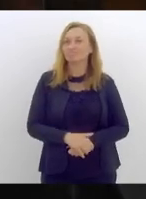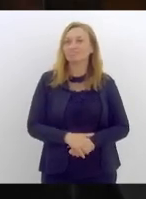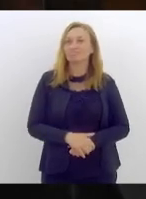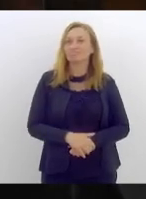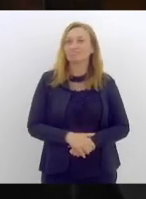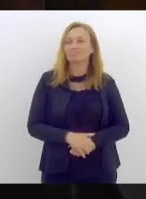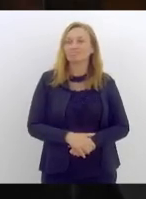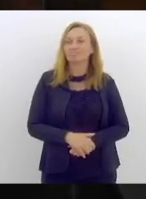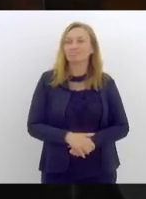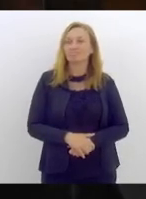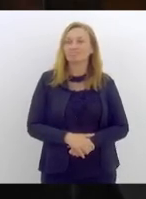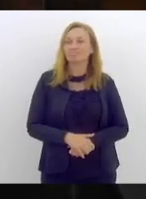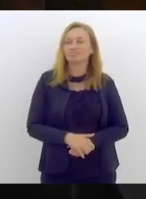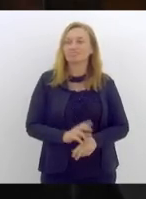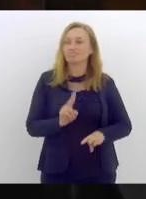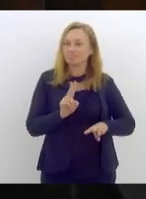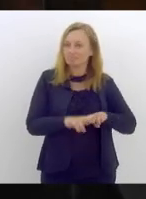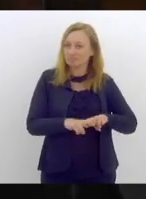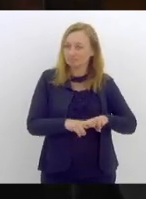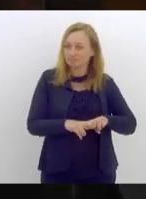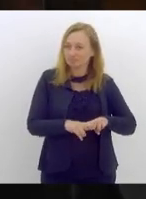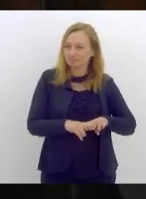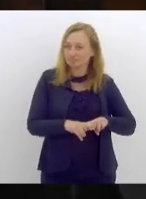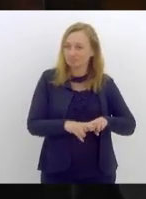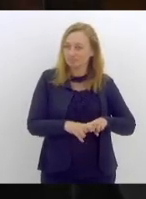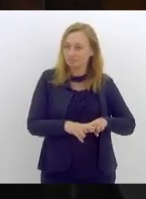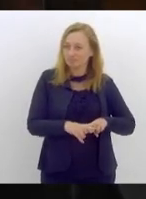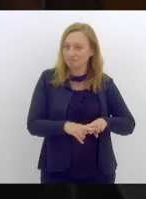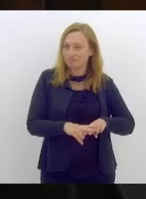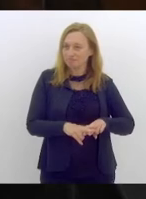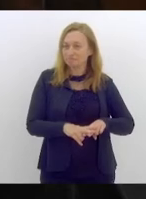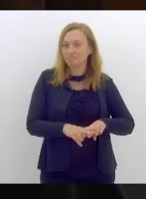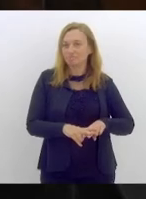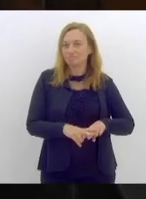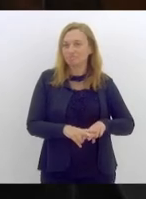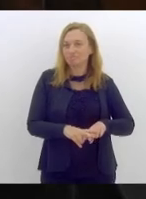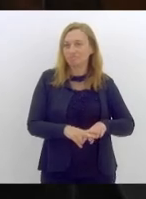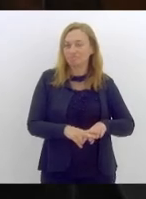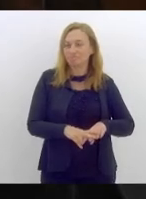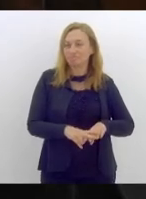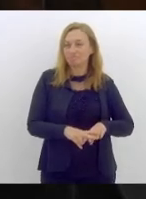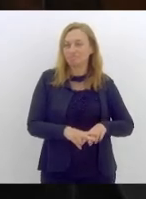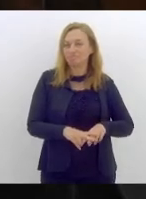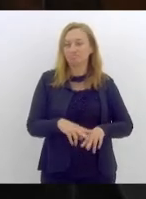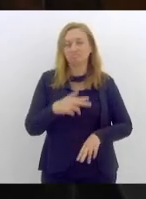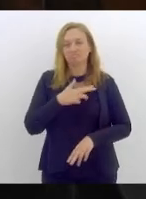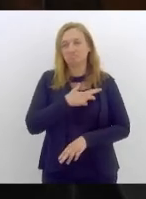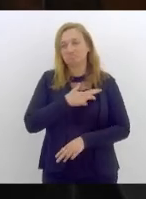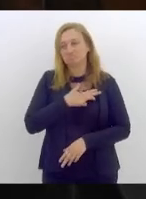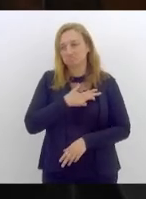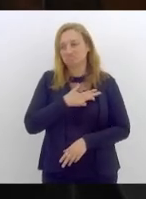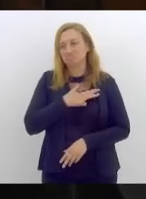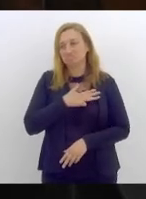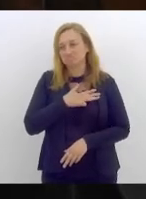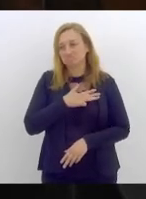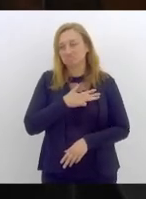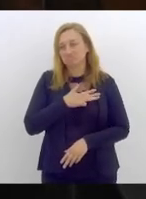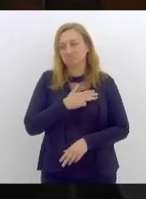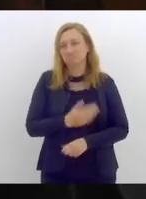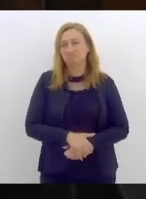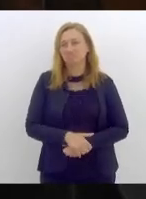sobreveio a prisão arbitrária e ao arrepio da lei de Luiz Inácio Lula da Silva dois presidente Lula